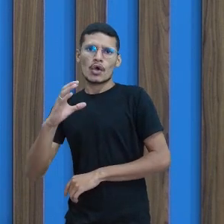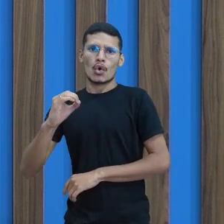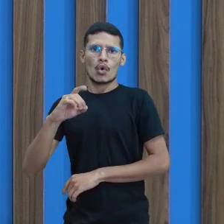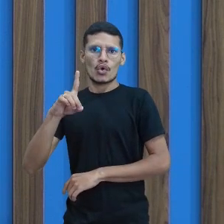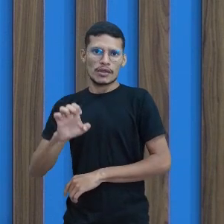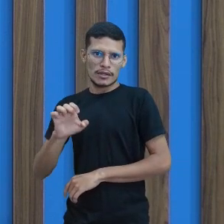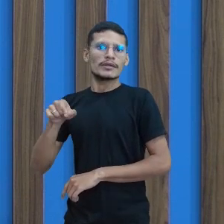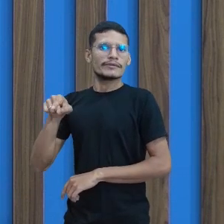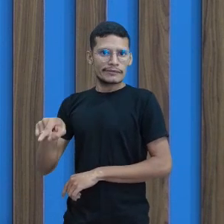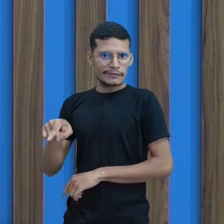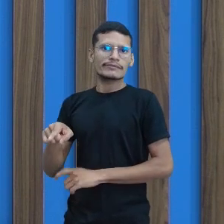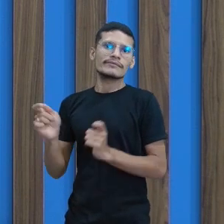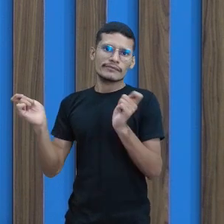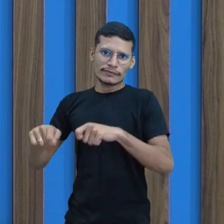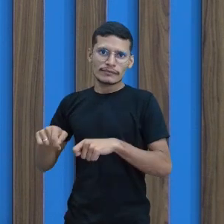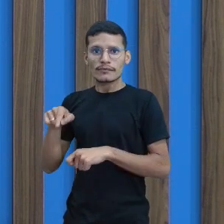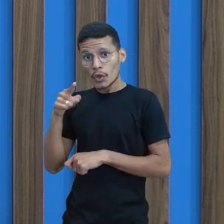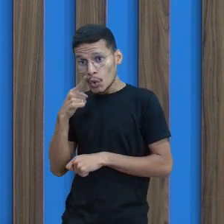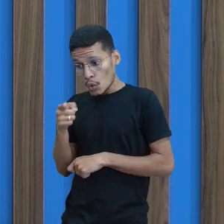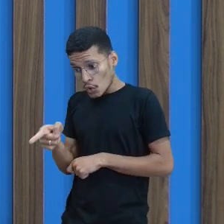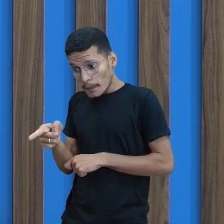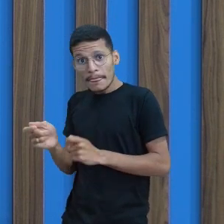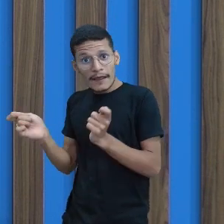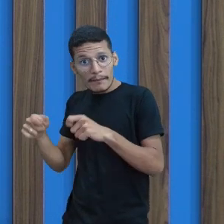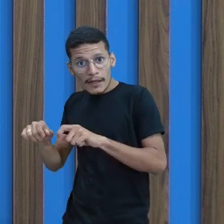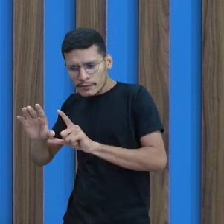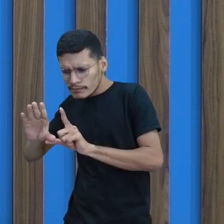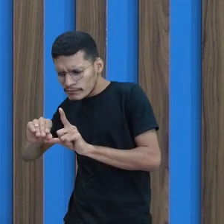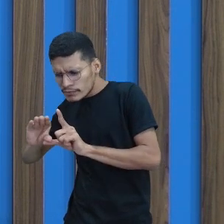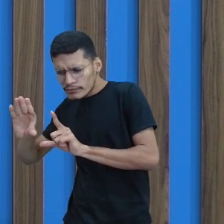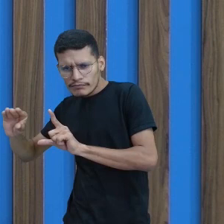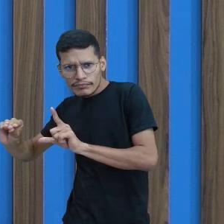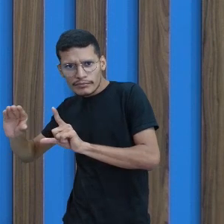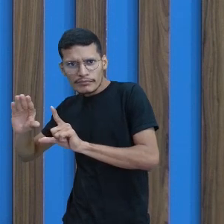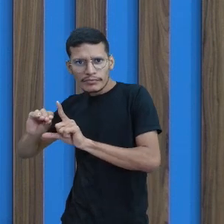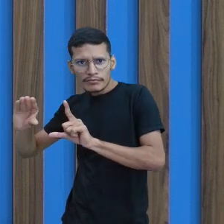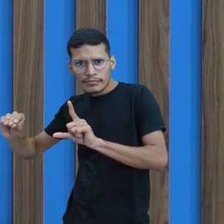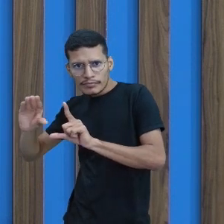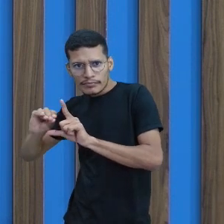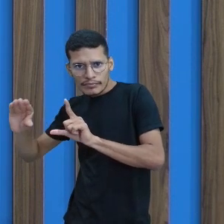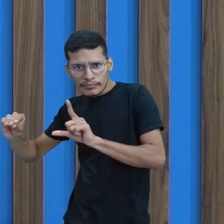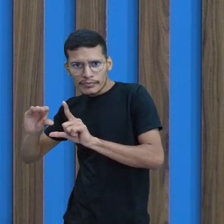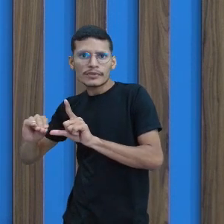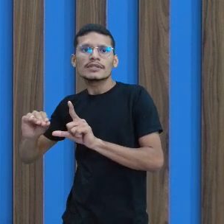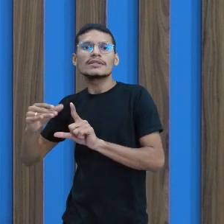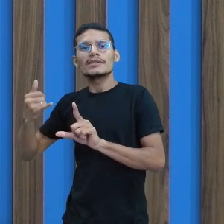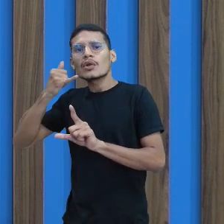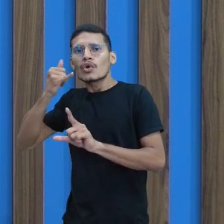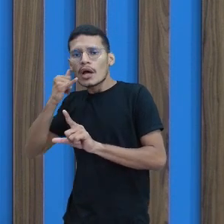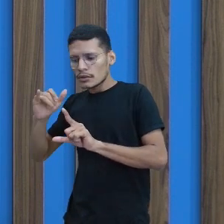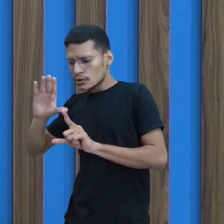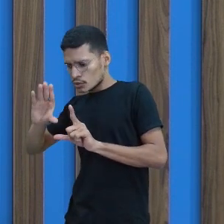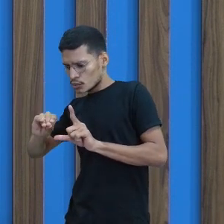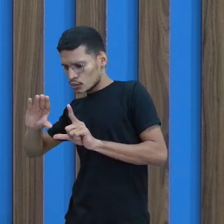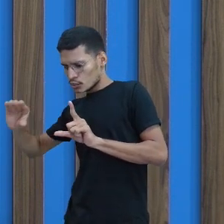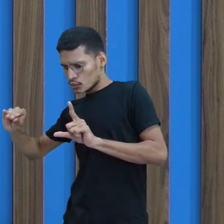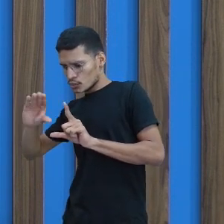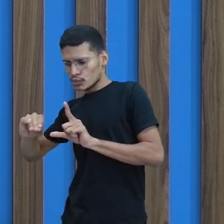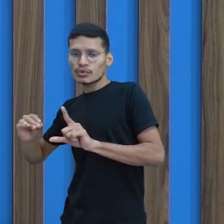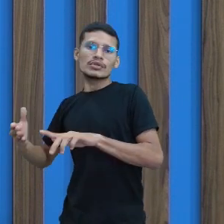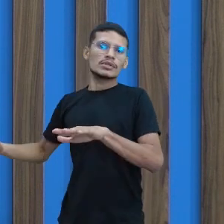né, do aplicativo. Então aqui, ó, no cantinho aqui da tela, ó, no aplicativo. Então aponta o celular, né, professor? Aponta o celular, vai